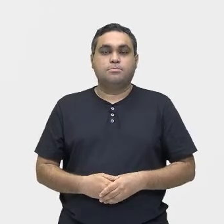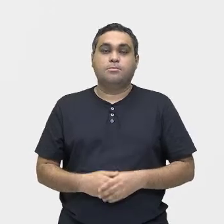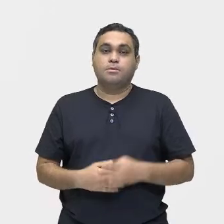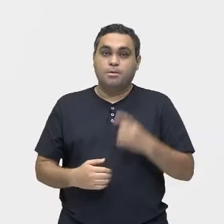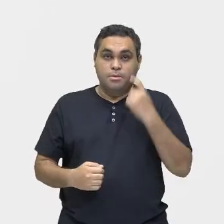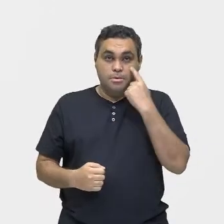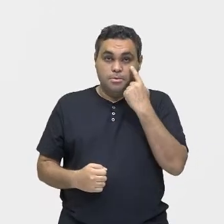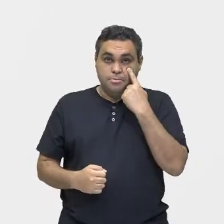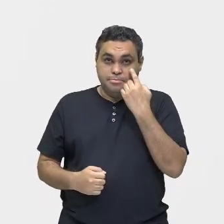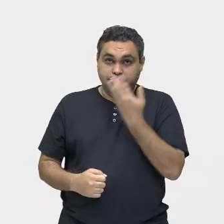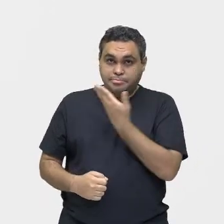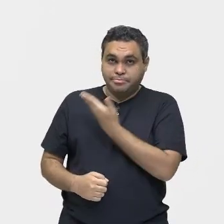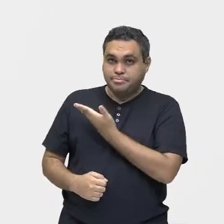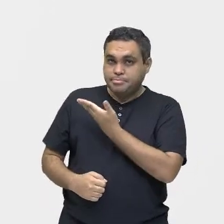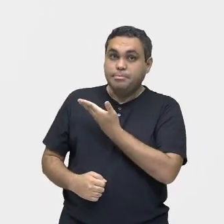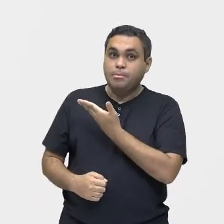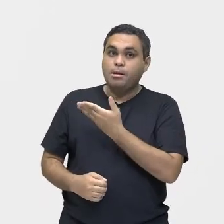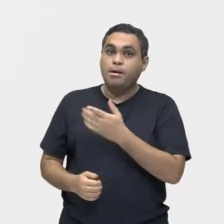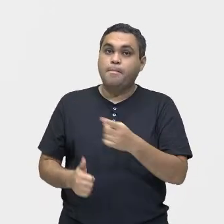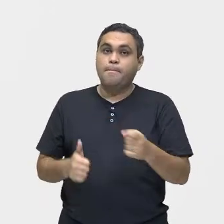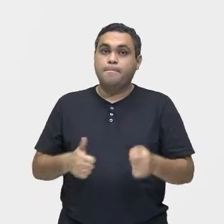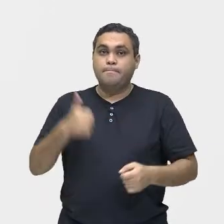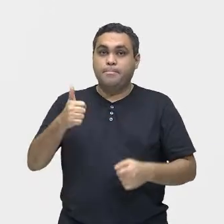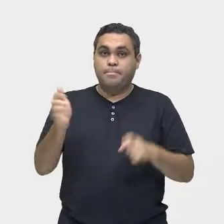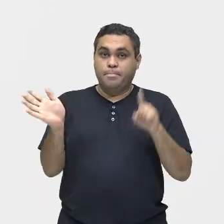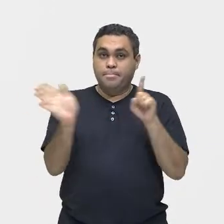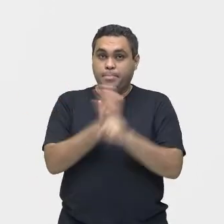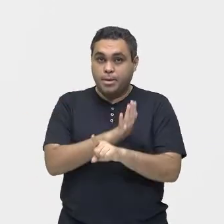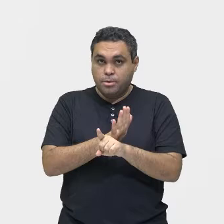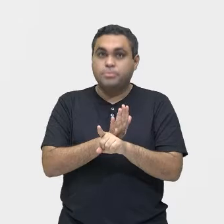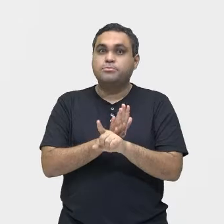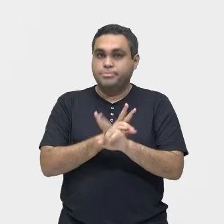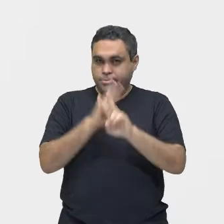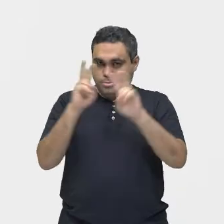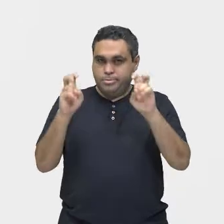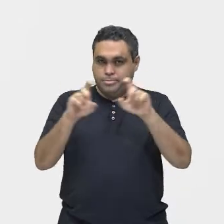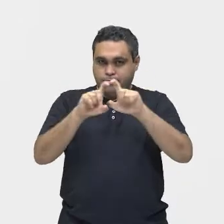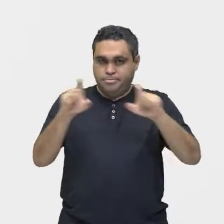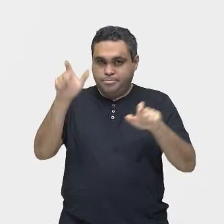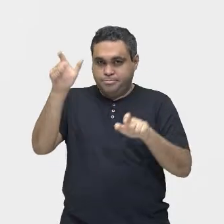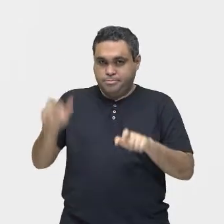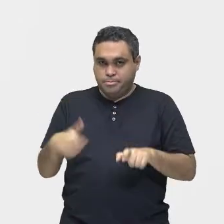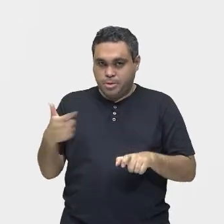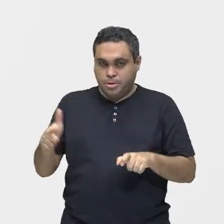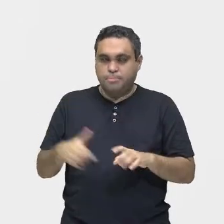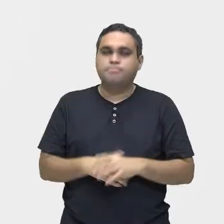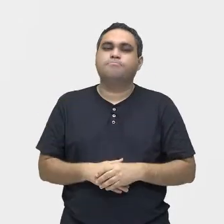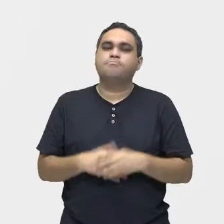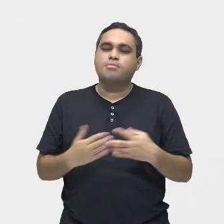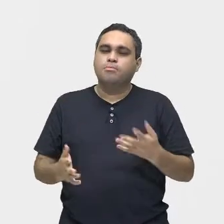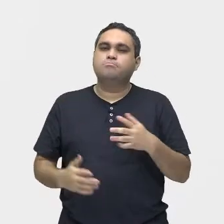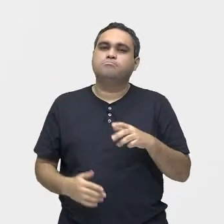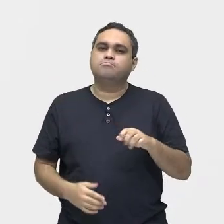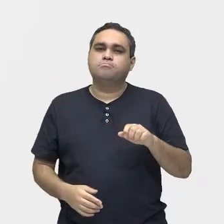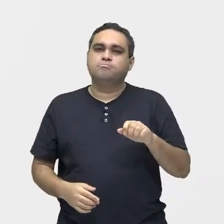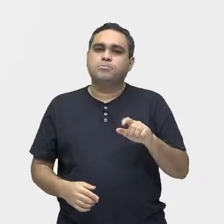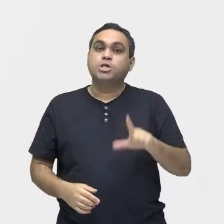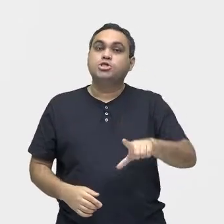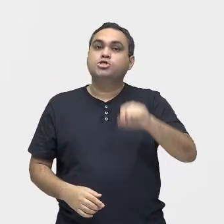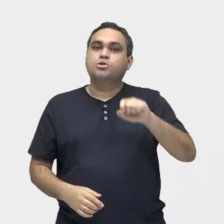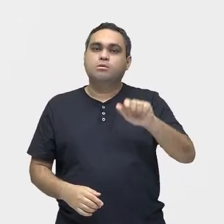Olha aí, queridos, a nossa primeira questão sobre o assunto estudado diz assim: assinale